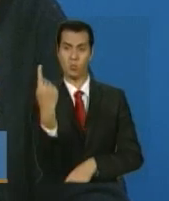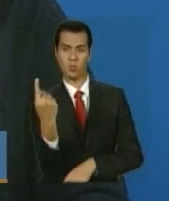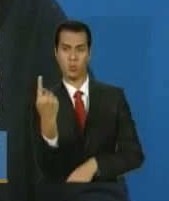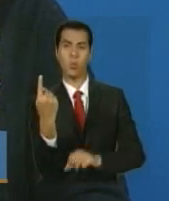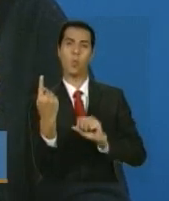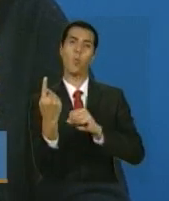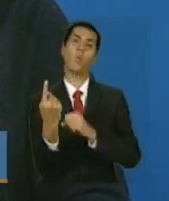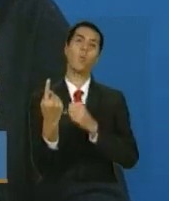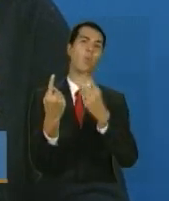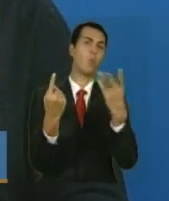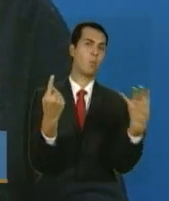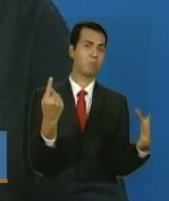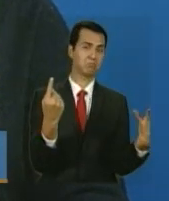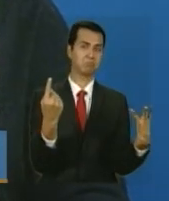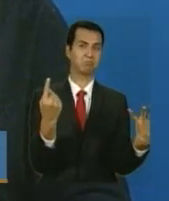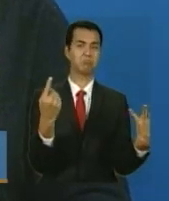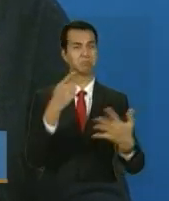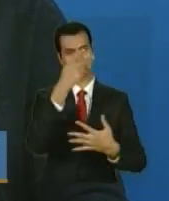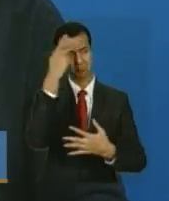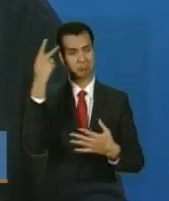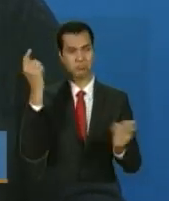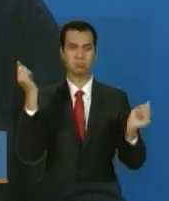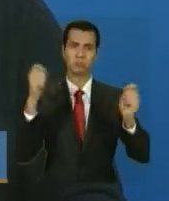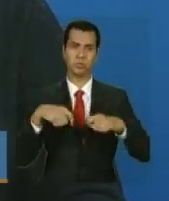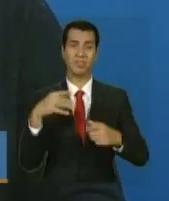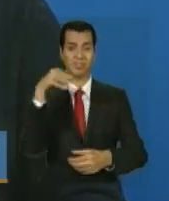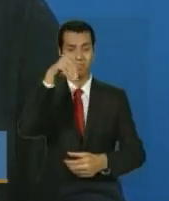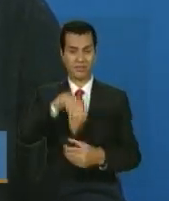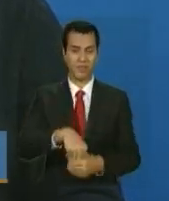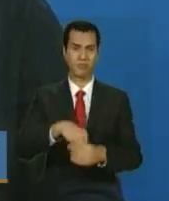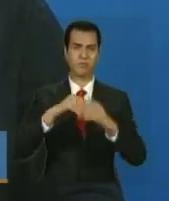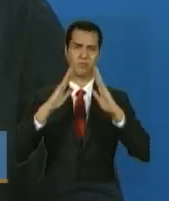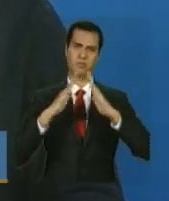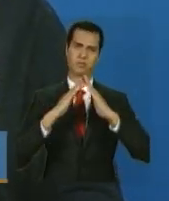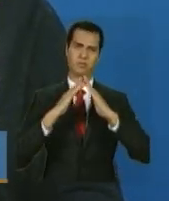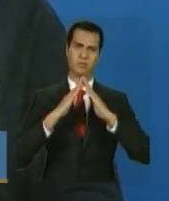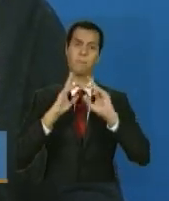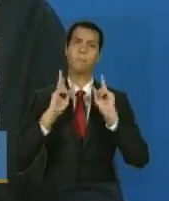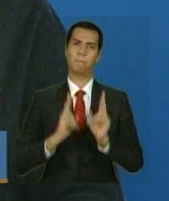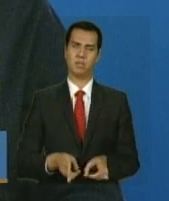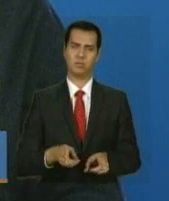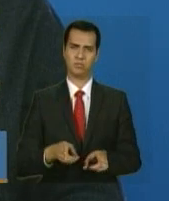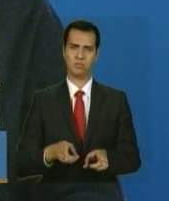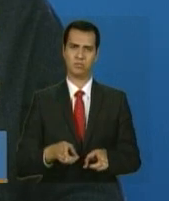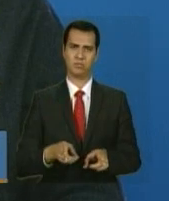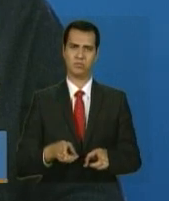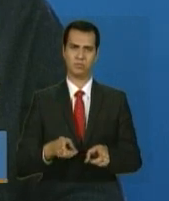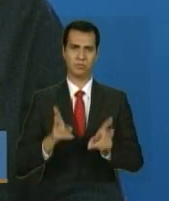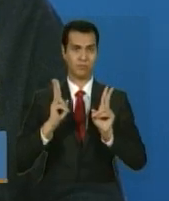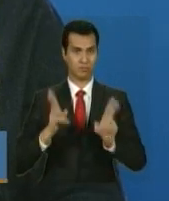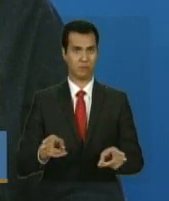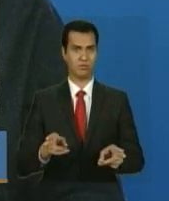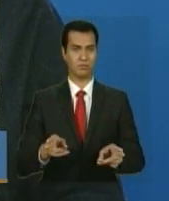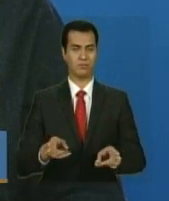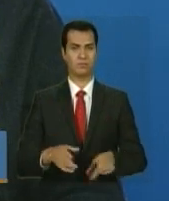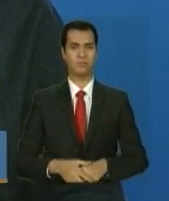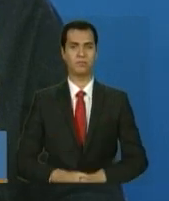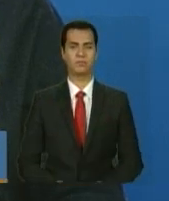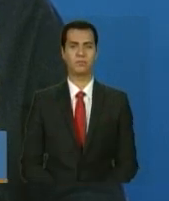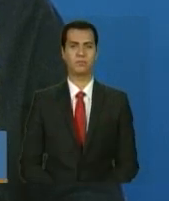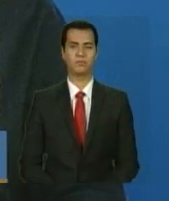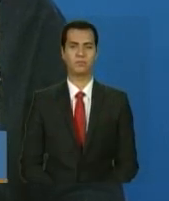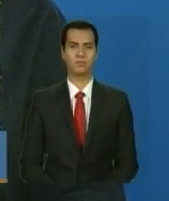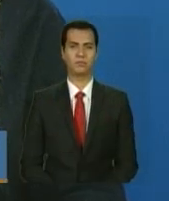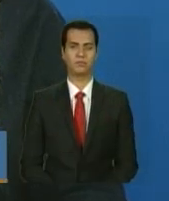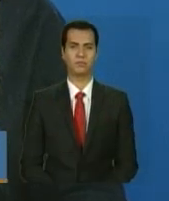mais pessoas dentro de um mesmo domicílio. Então, Renata, é importante também que não